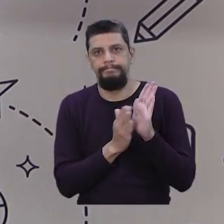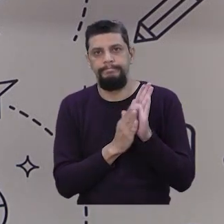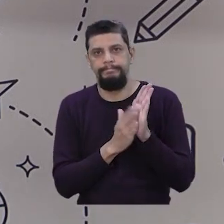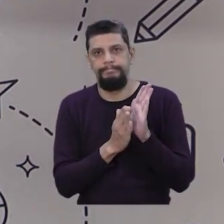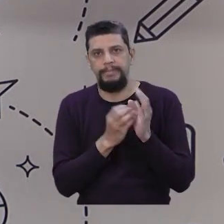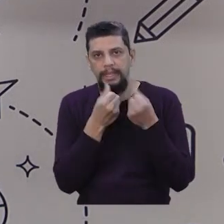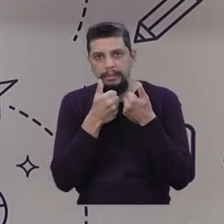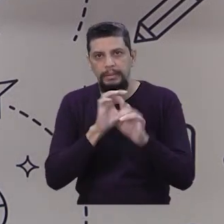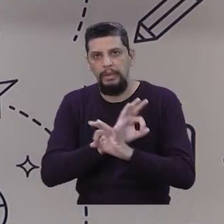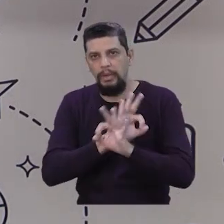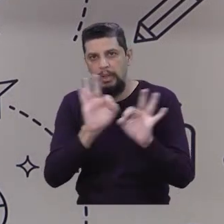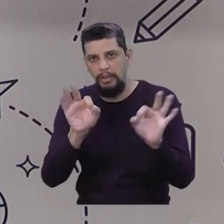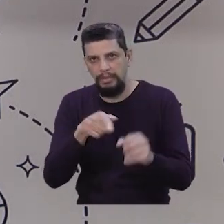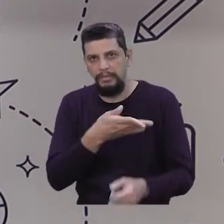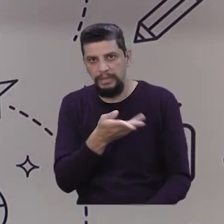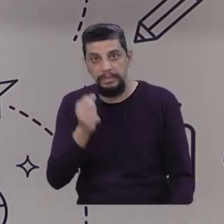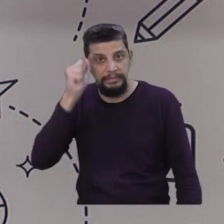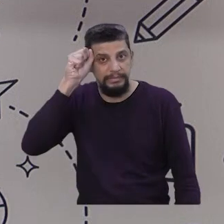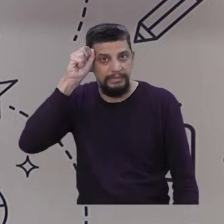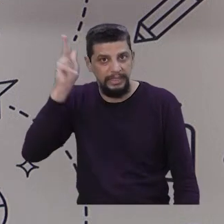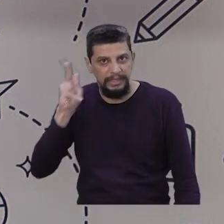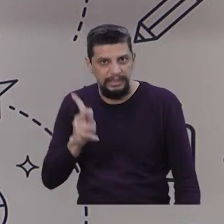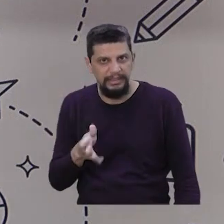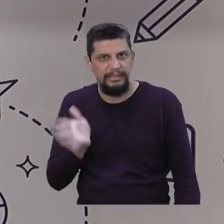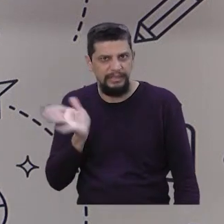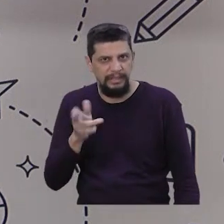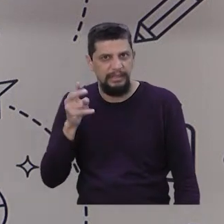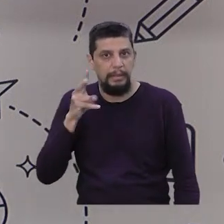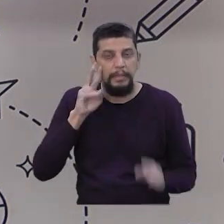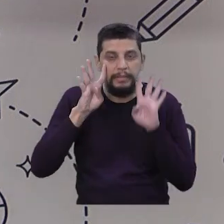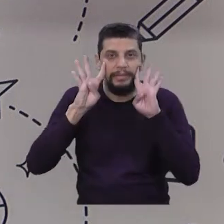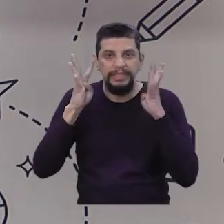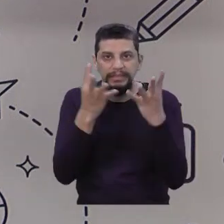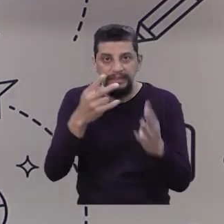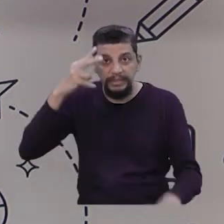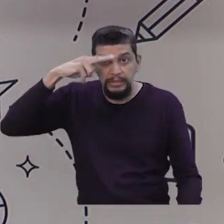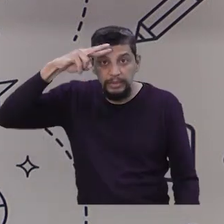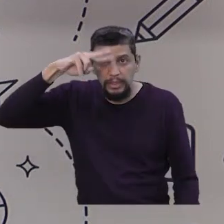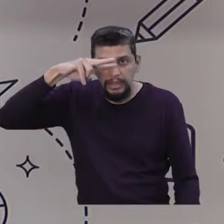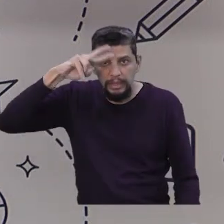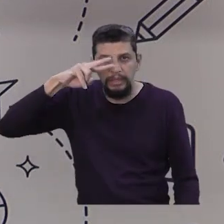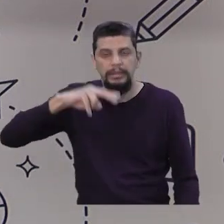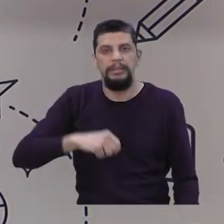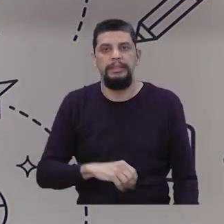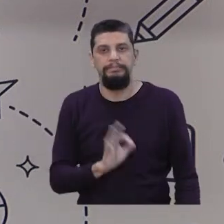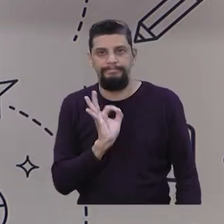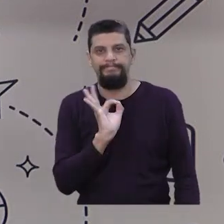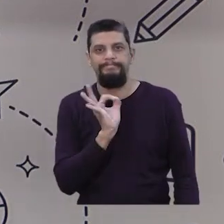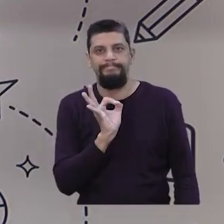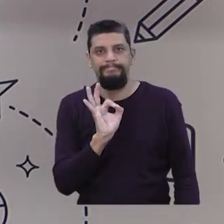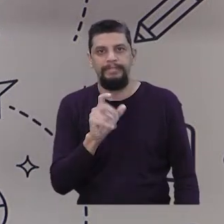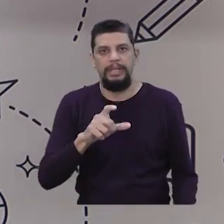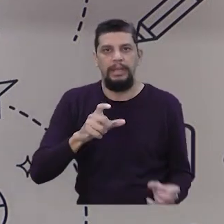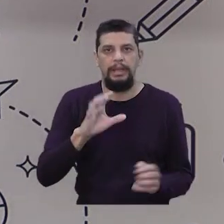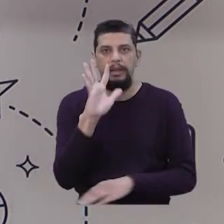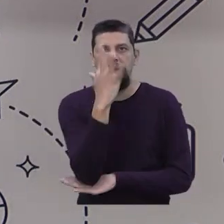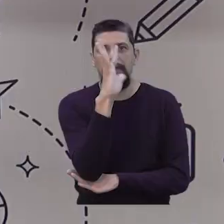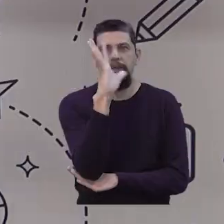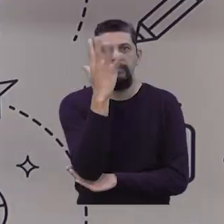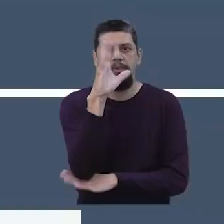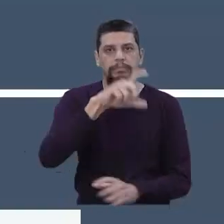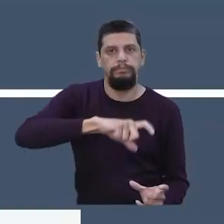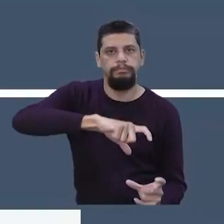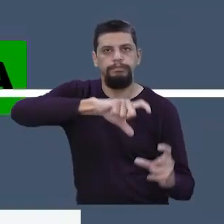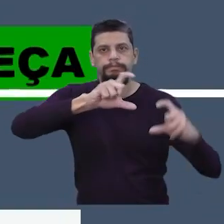Muito bem, agora vocês estão bem espertos. Já decoraram a história. Isso que aconteceu com o baobá. Ele ficou de ponta